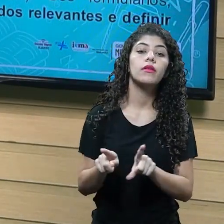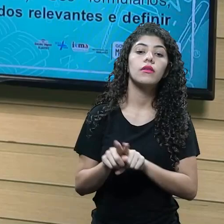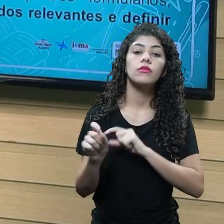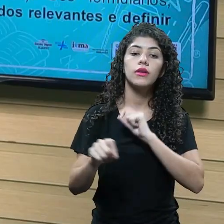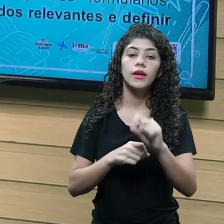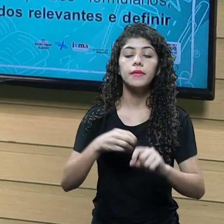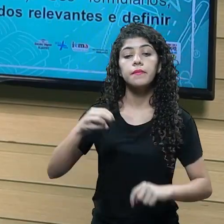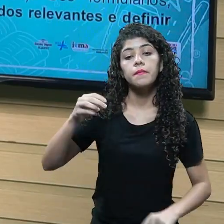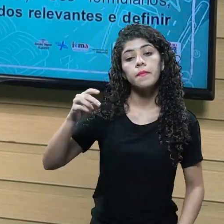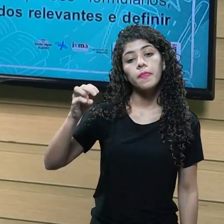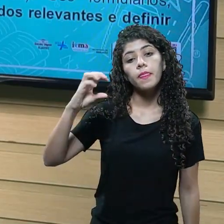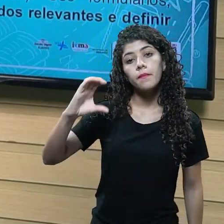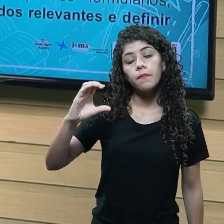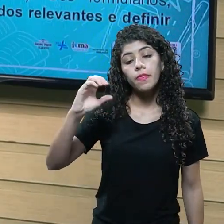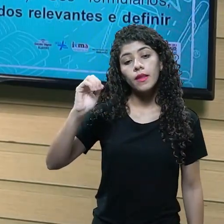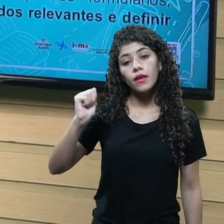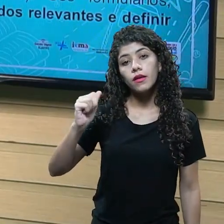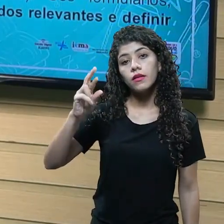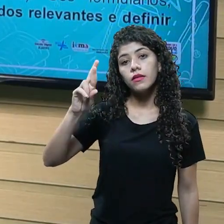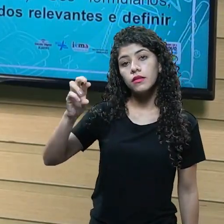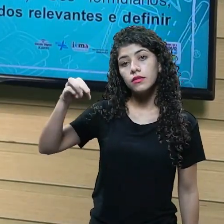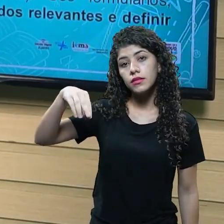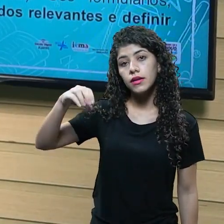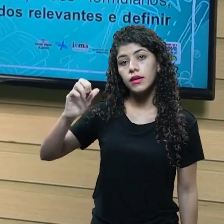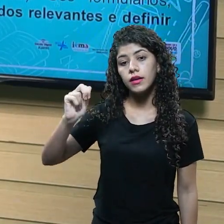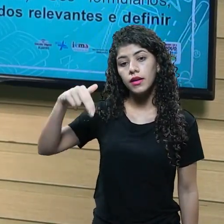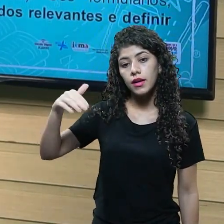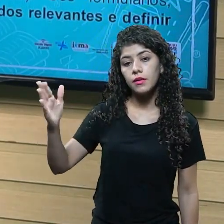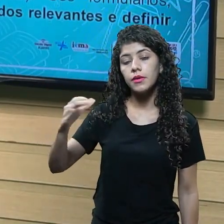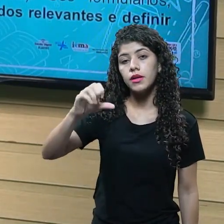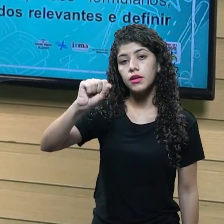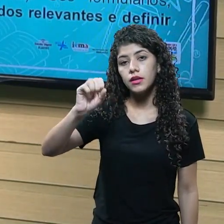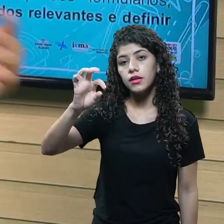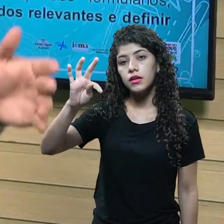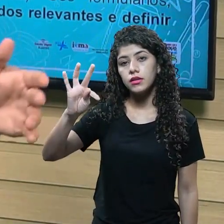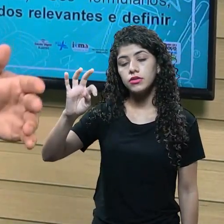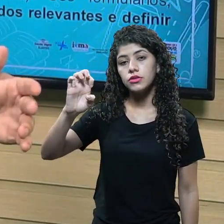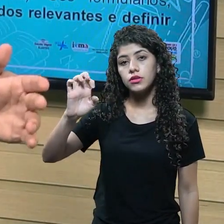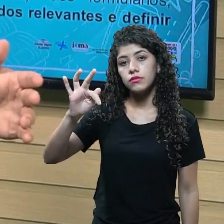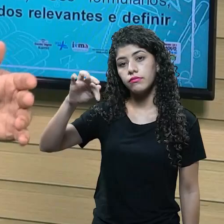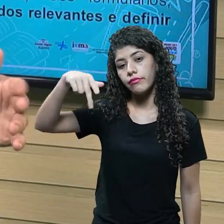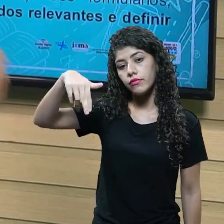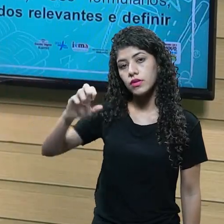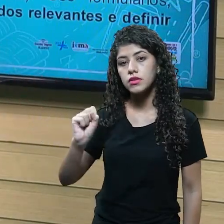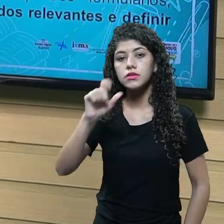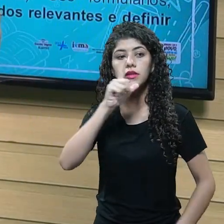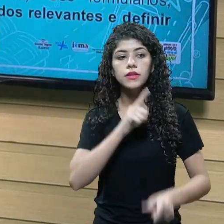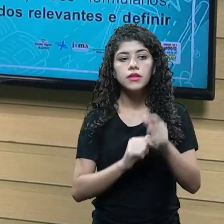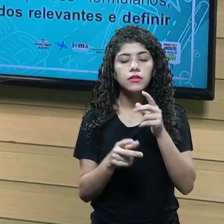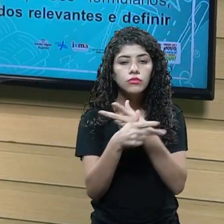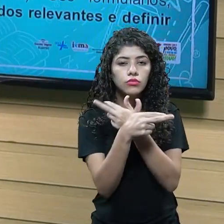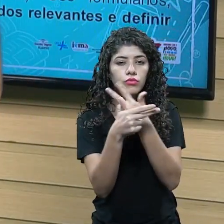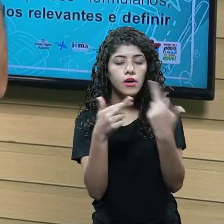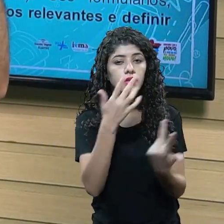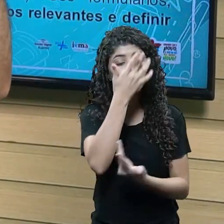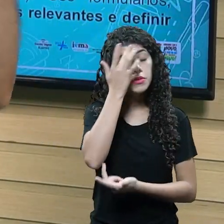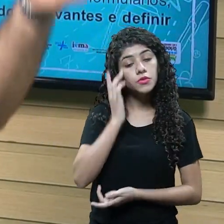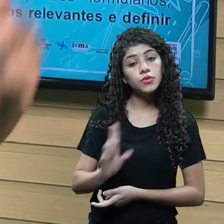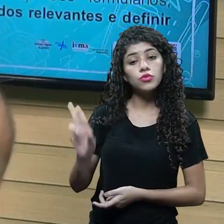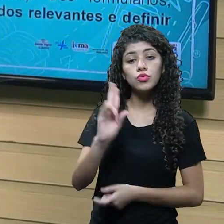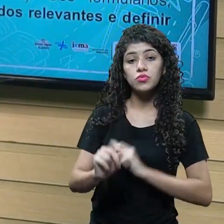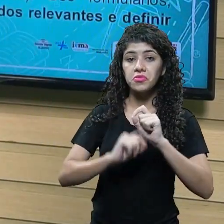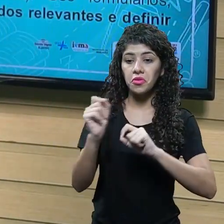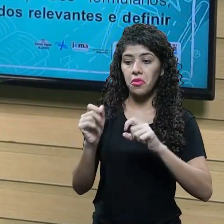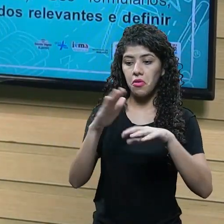Stephens. Uso ela de exemplo muito tempo porque é observado. Vocês observam que esses produtos, tá, para quem consome, eles são produtos de